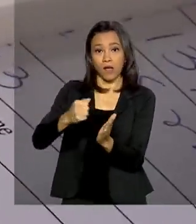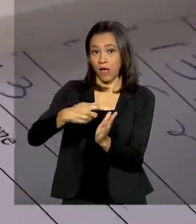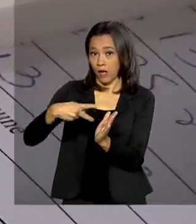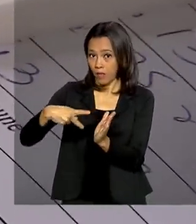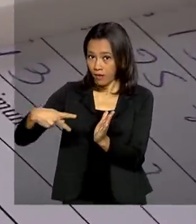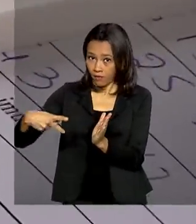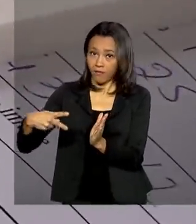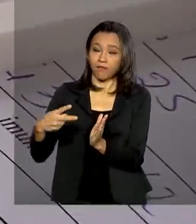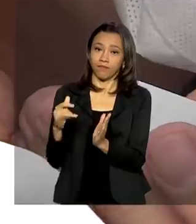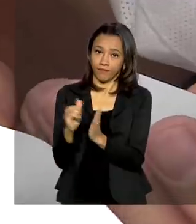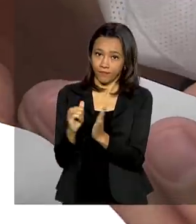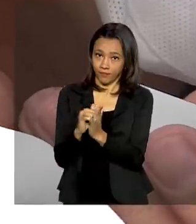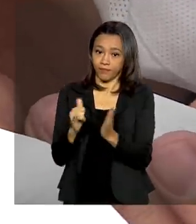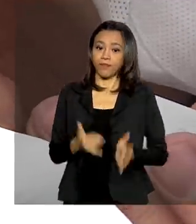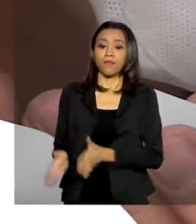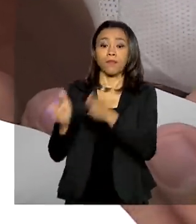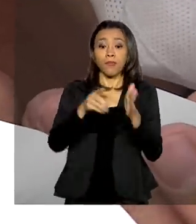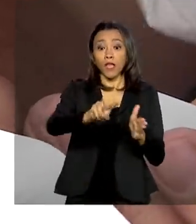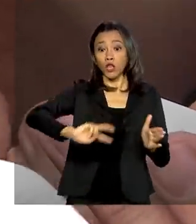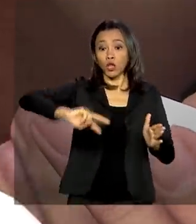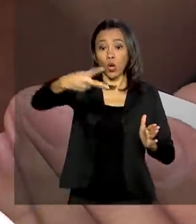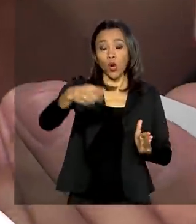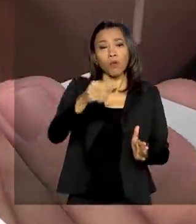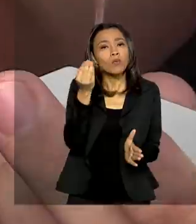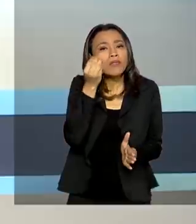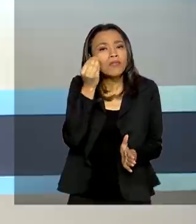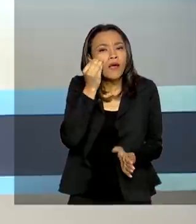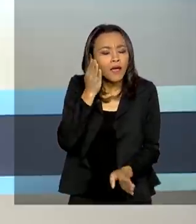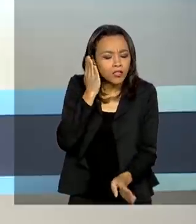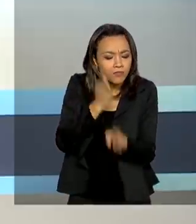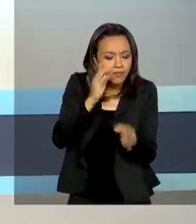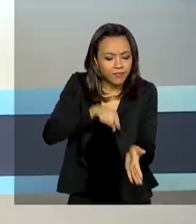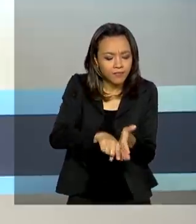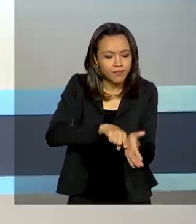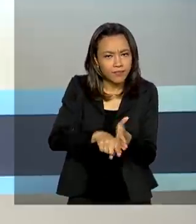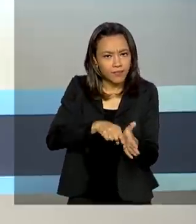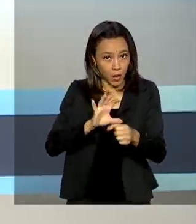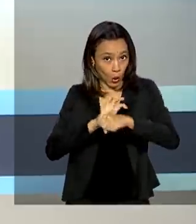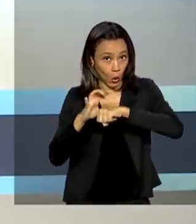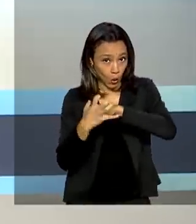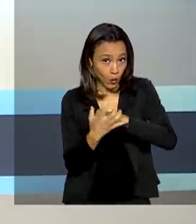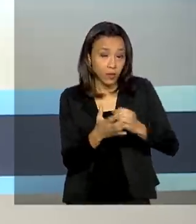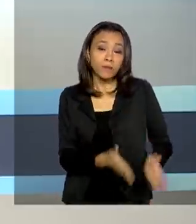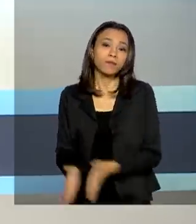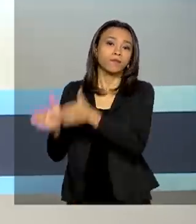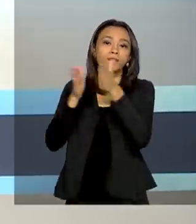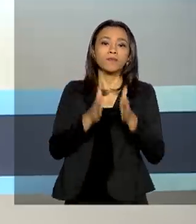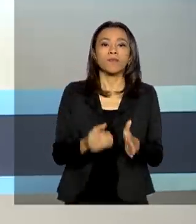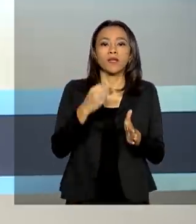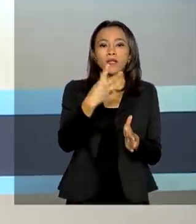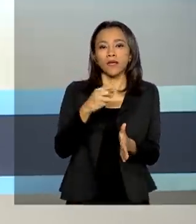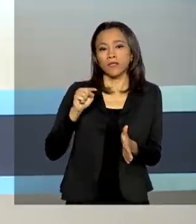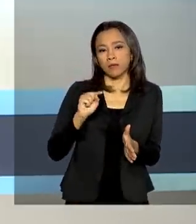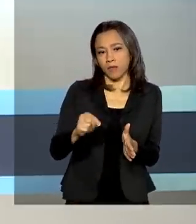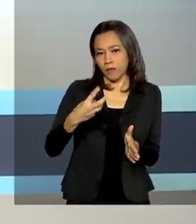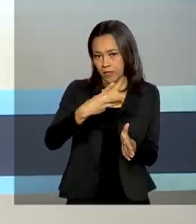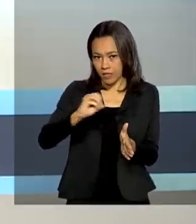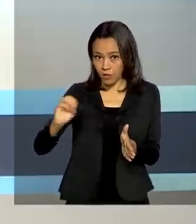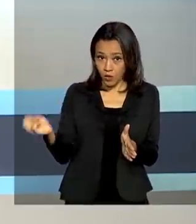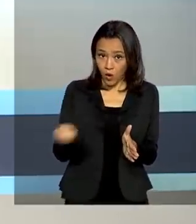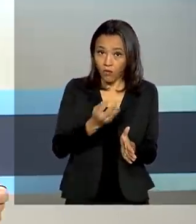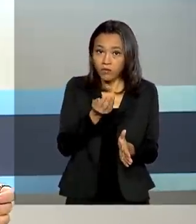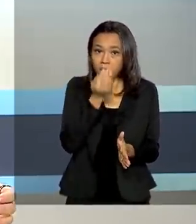de testes para o diagnóstico do novo coronavírus. E veja também, dos 3.300 novos